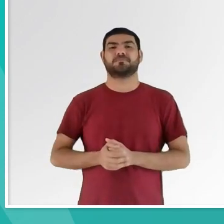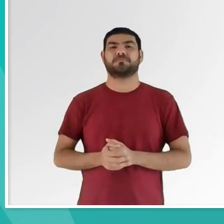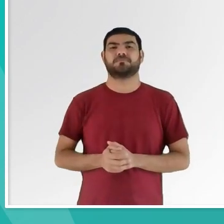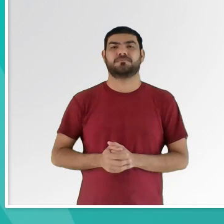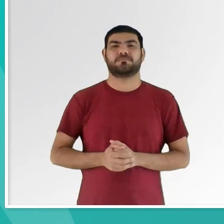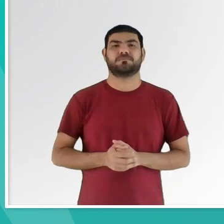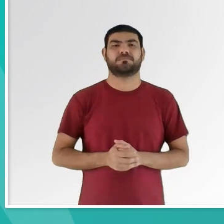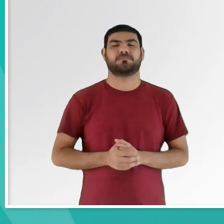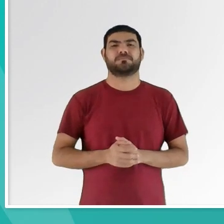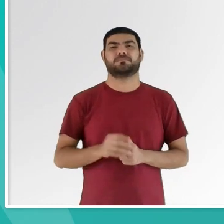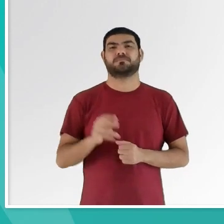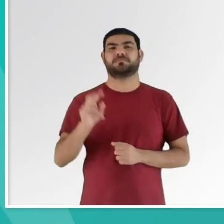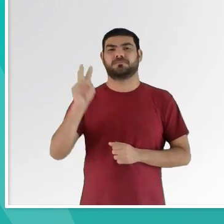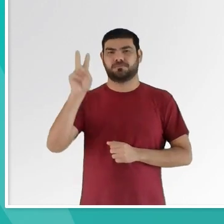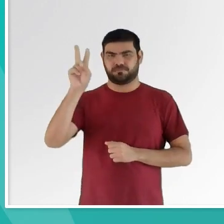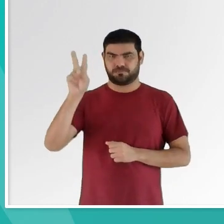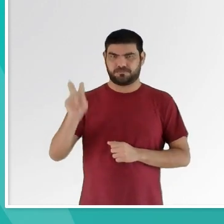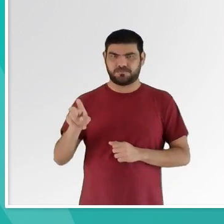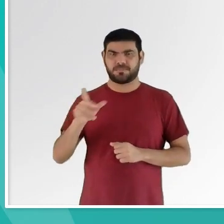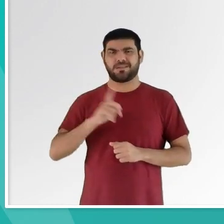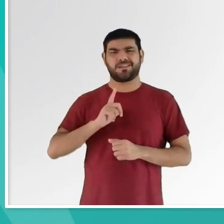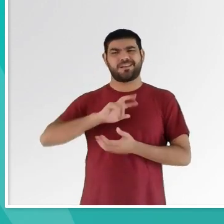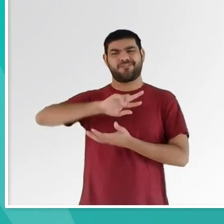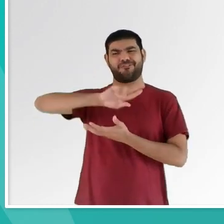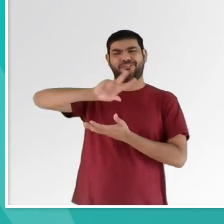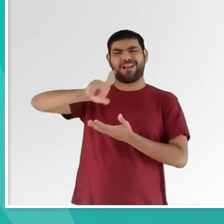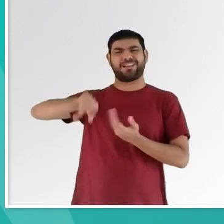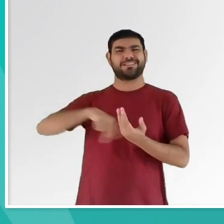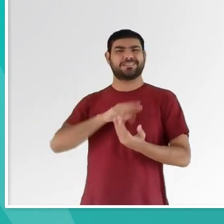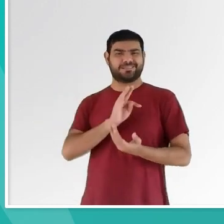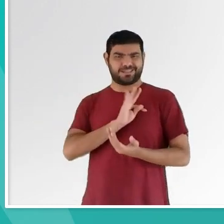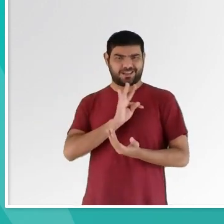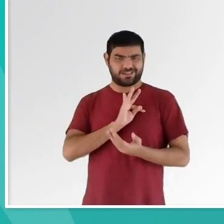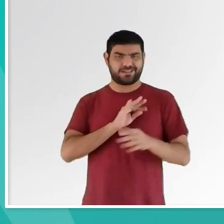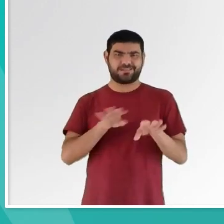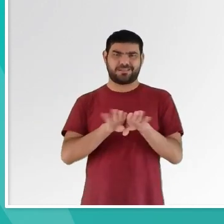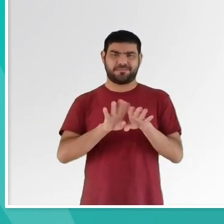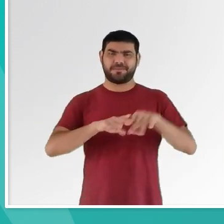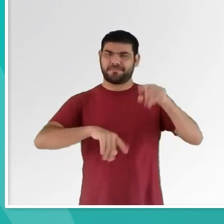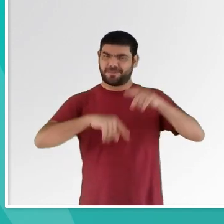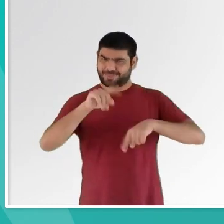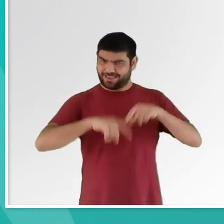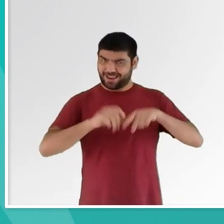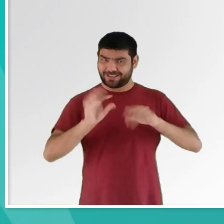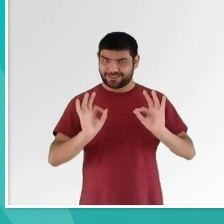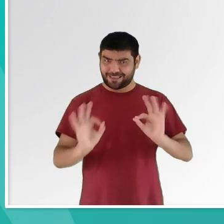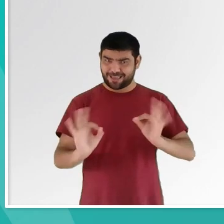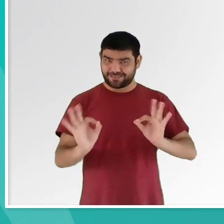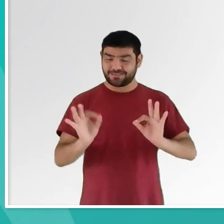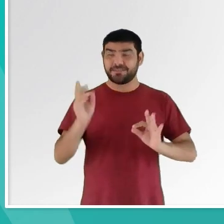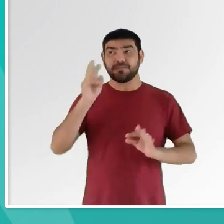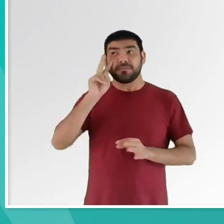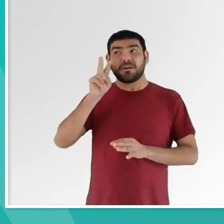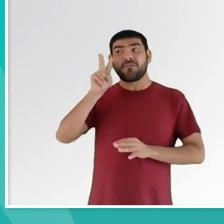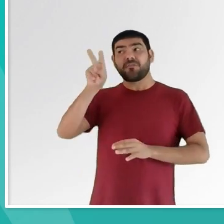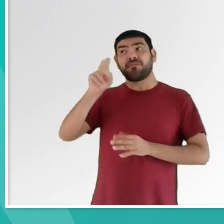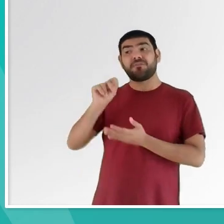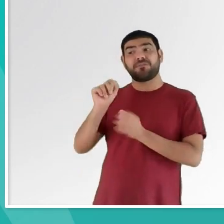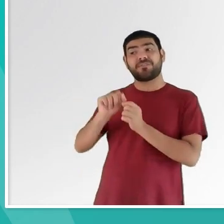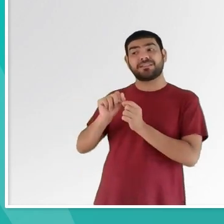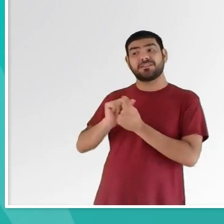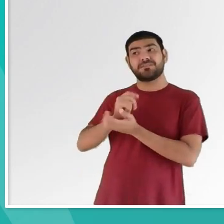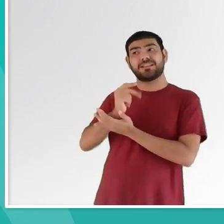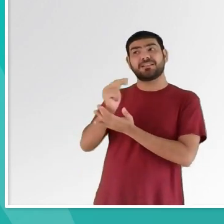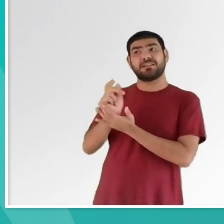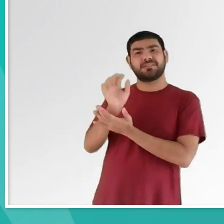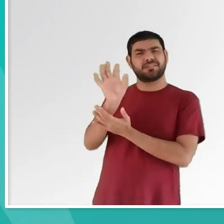várias técnicas e vários materiais, não é verdade? para fazer o desenho. E a escolha